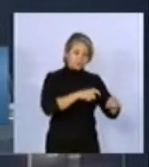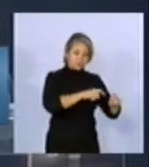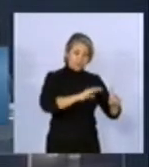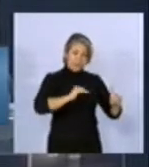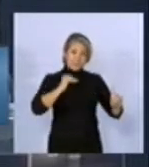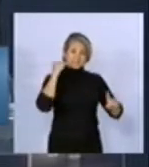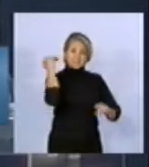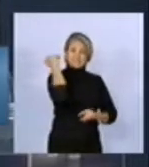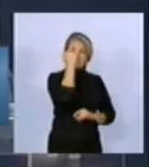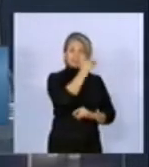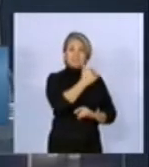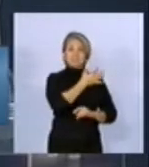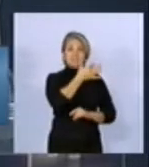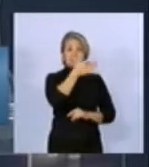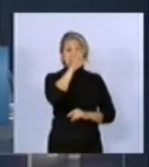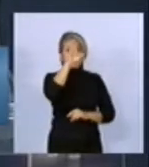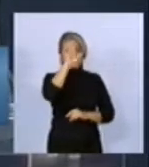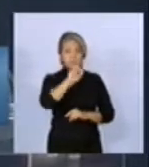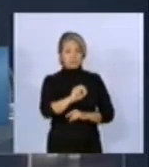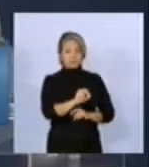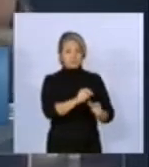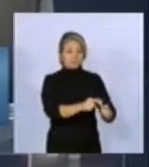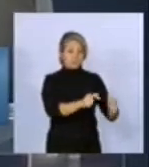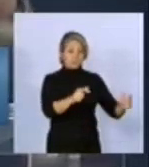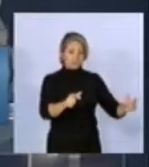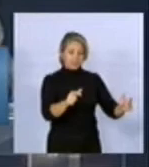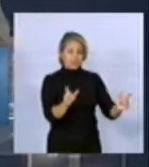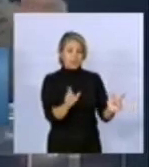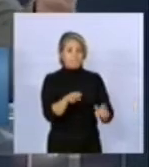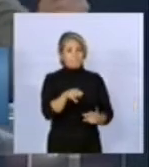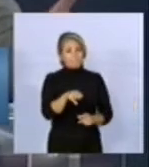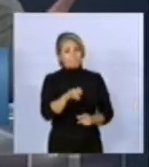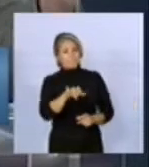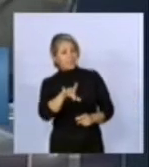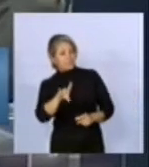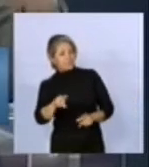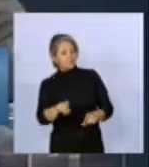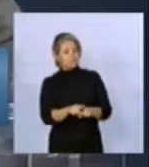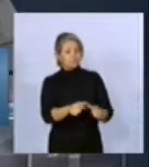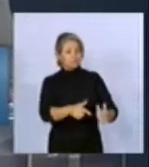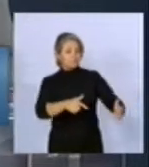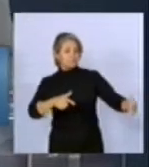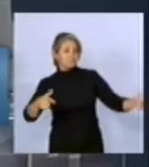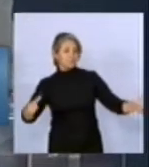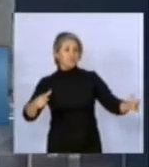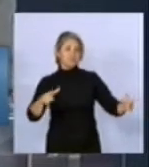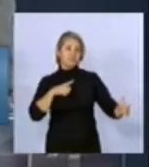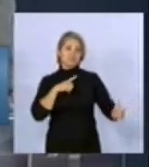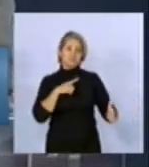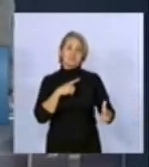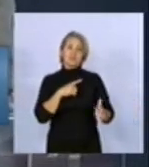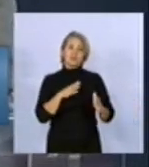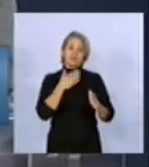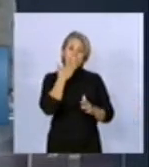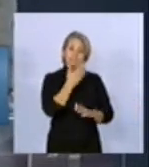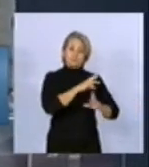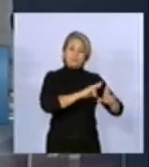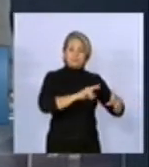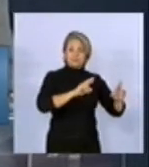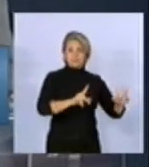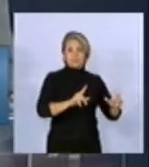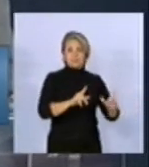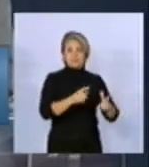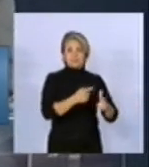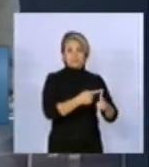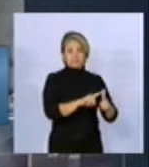150 hectares que são médios e grandes um tipo de situação e onde se preveu onde se previu